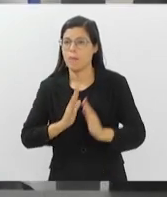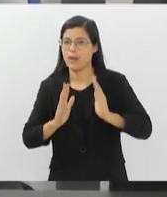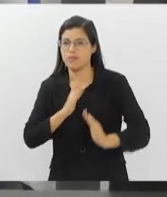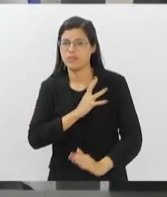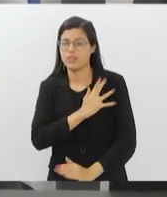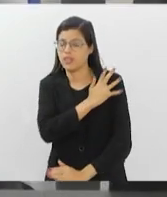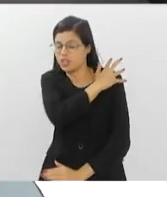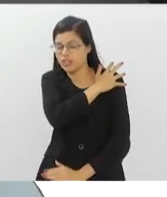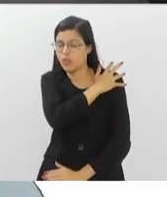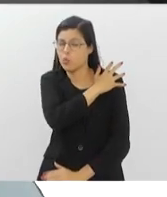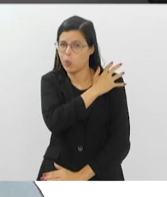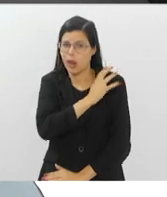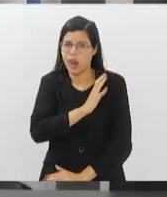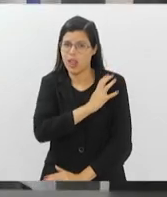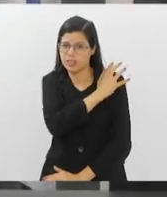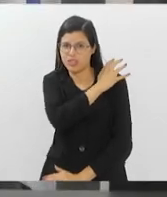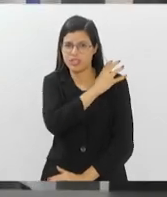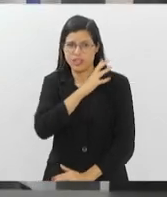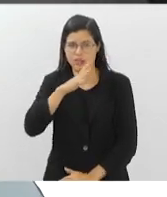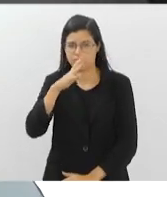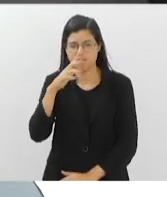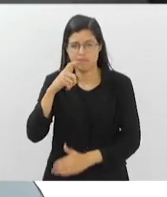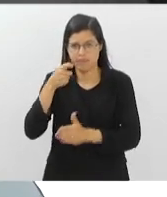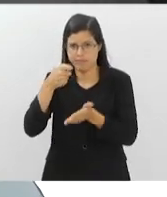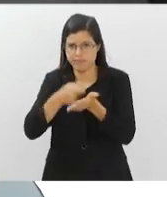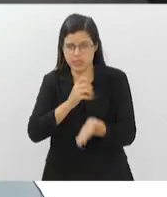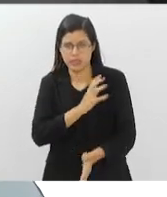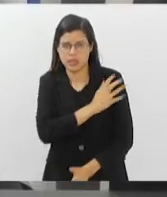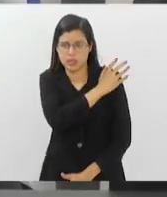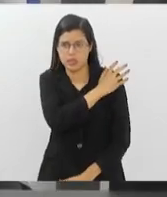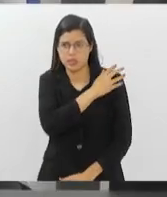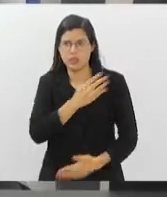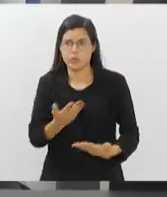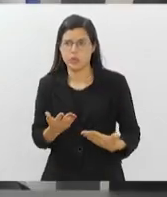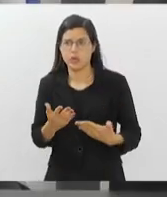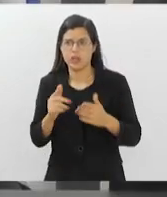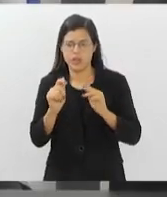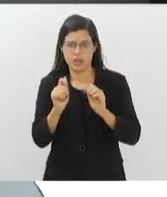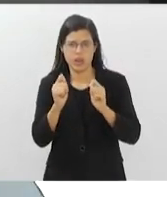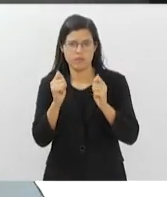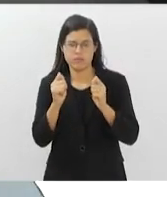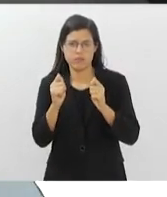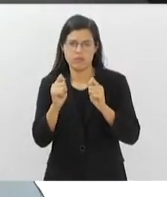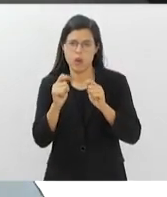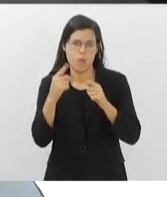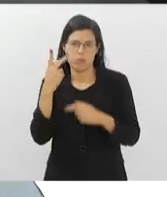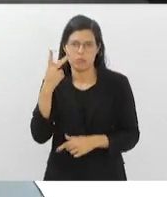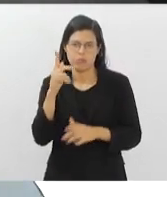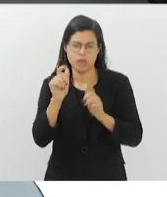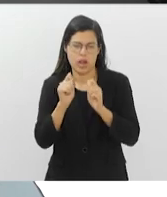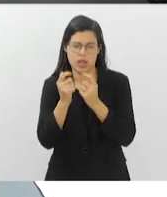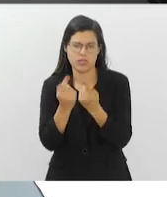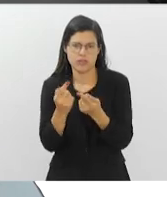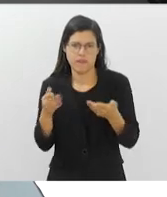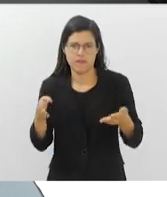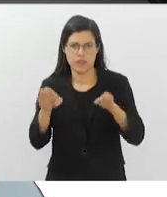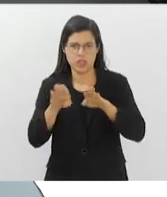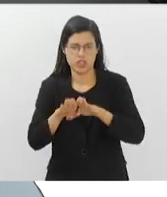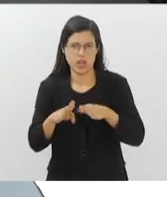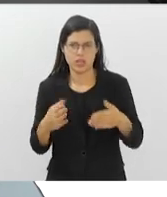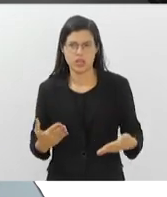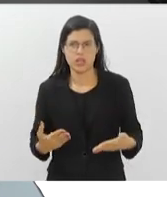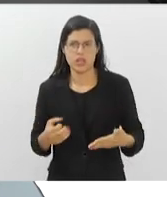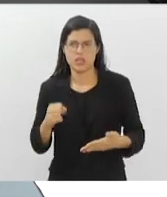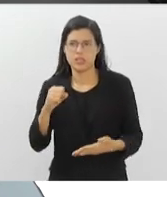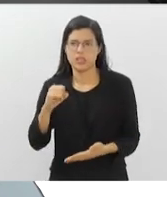instrumento. Sim, nas ditaduras. Que o Executivo legislava, o parlamento tá fechado. Atropelava o parlamento. Se eu só pegar toda a legislação, o senhor sabe isso. Disso,